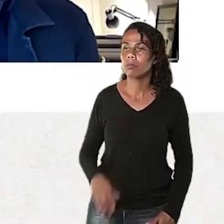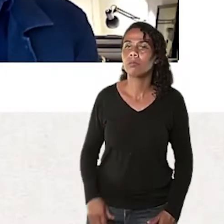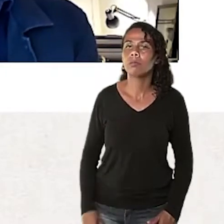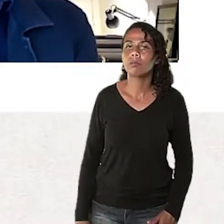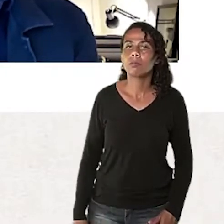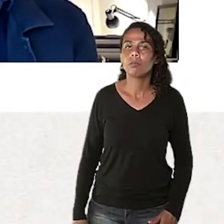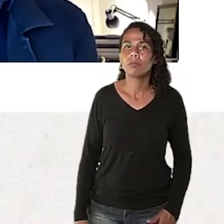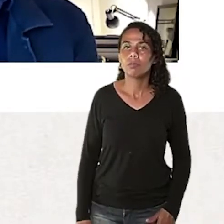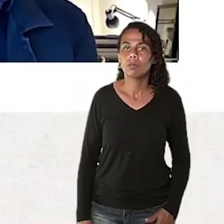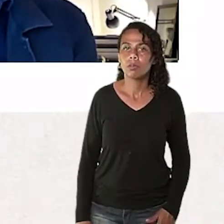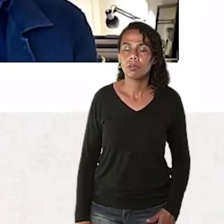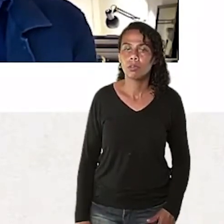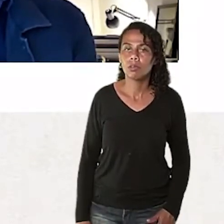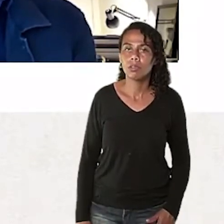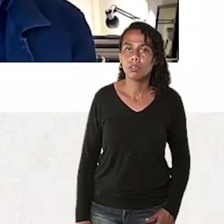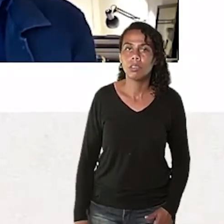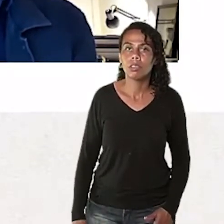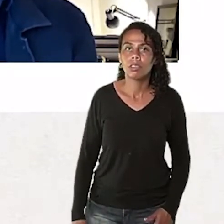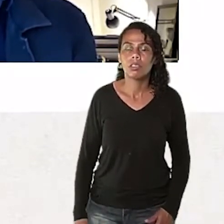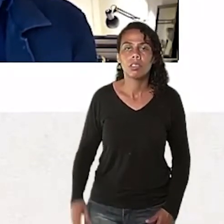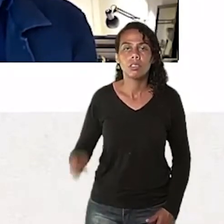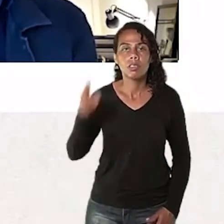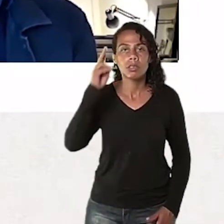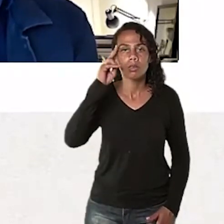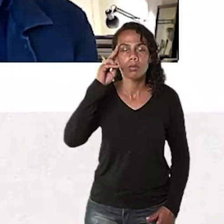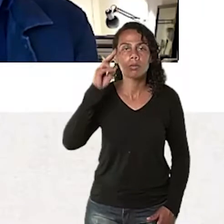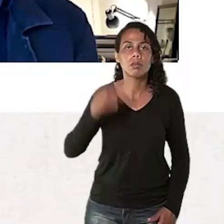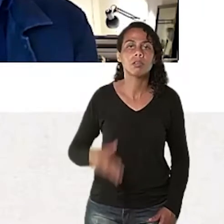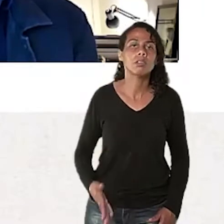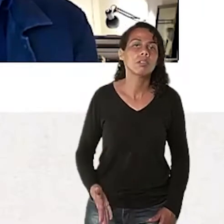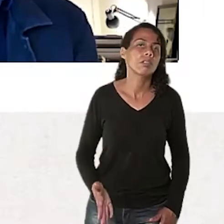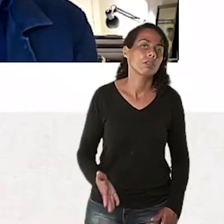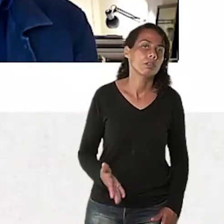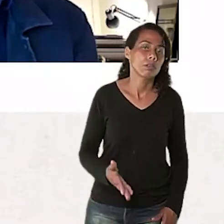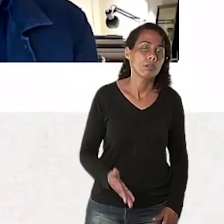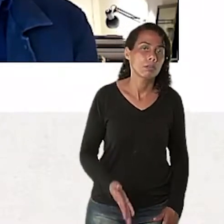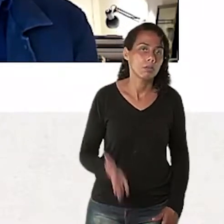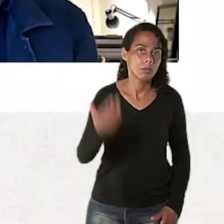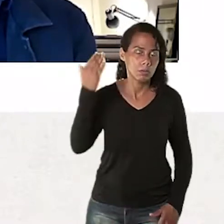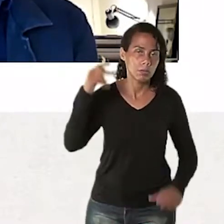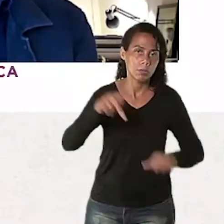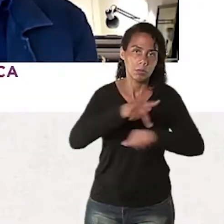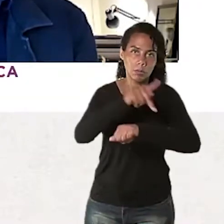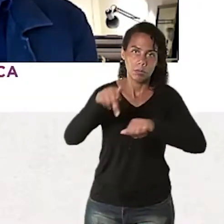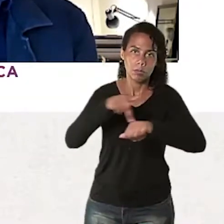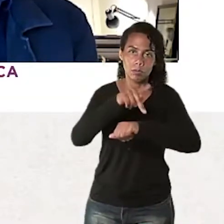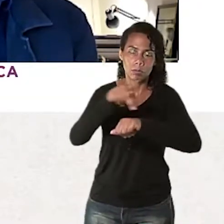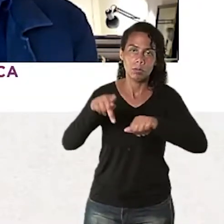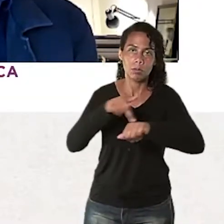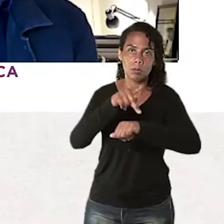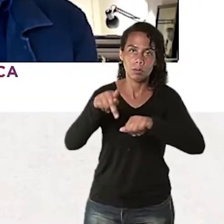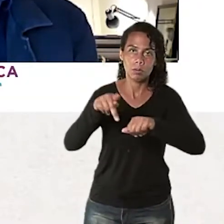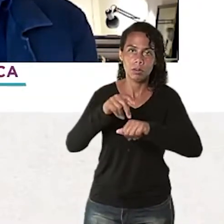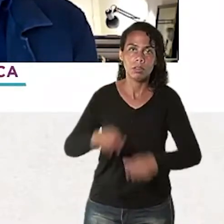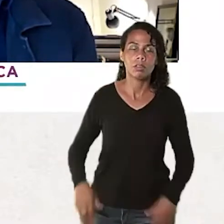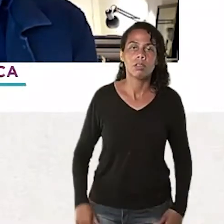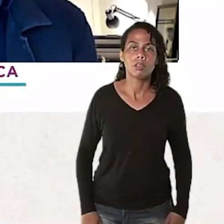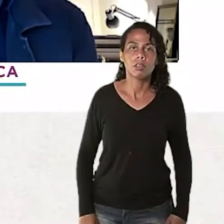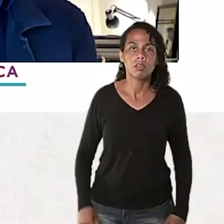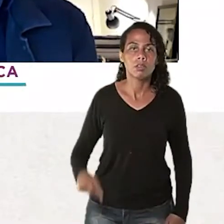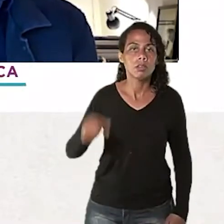descrição de um meio de café em Tóquio, né, que é aquele café onde as atendentes se vestem